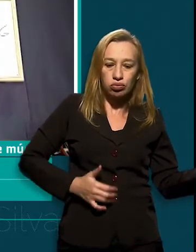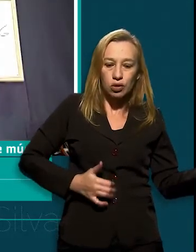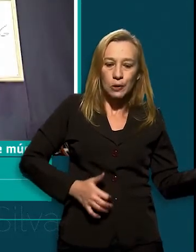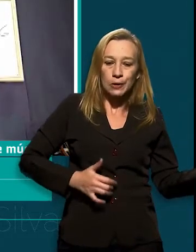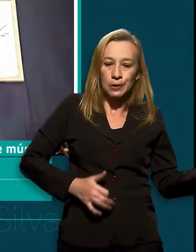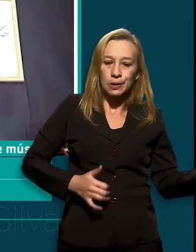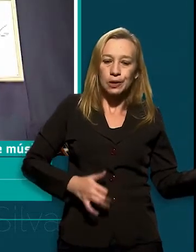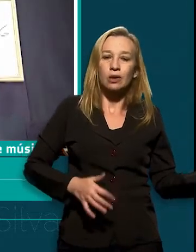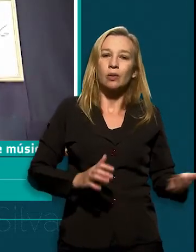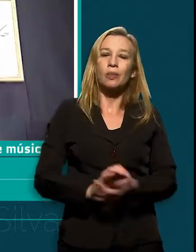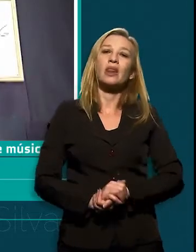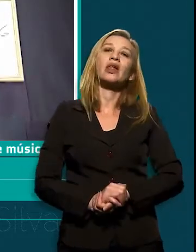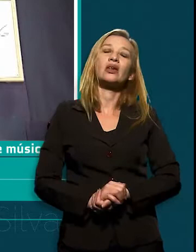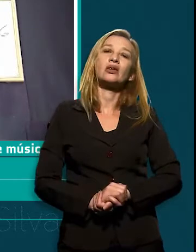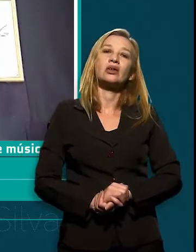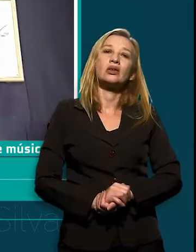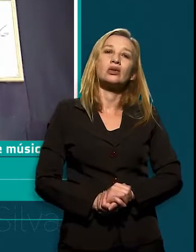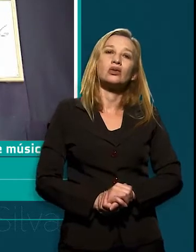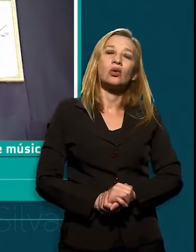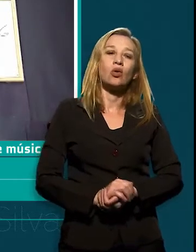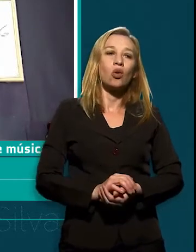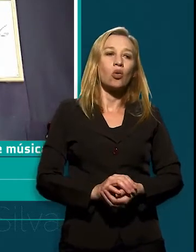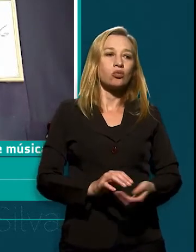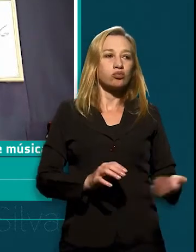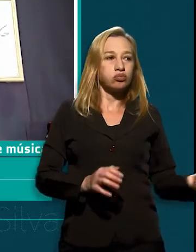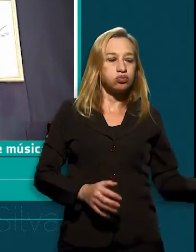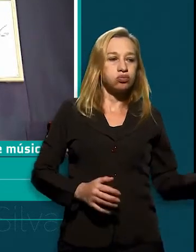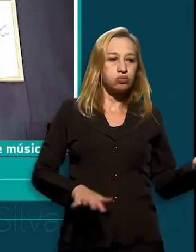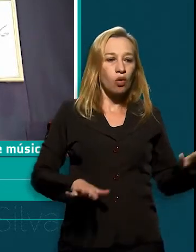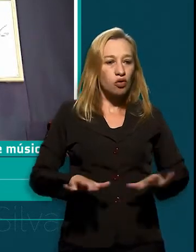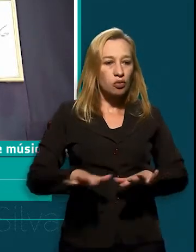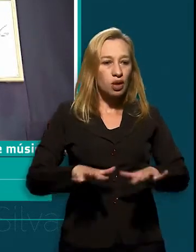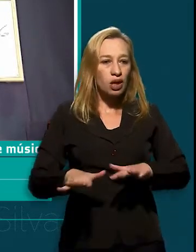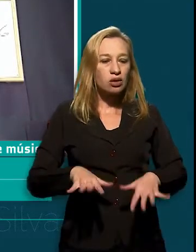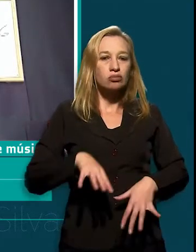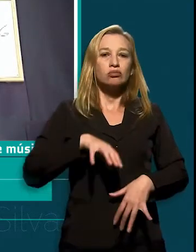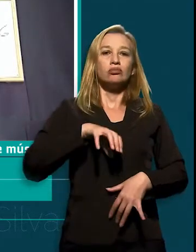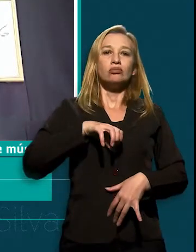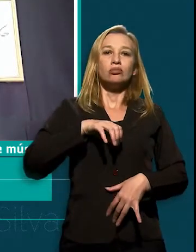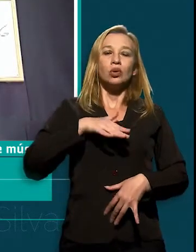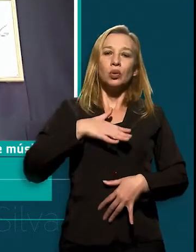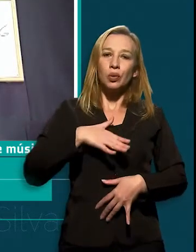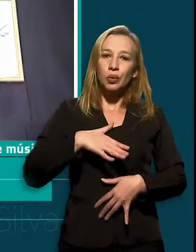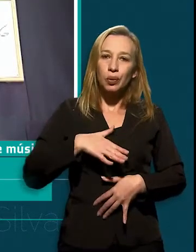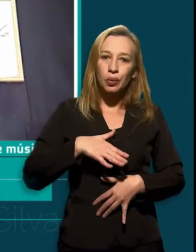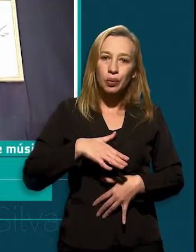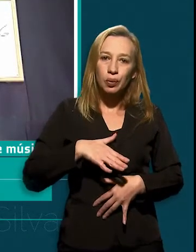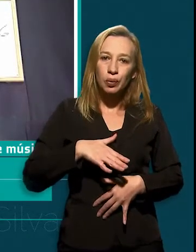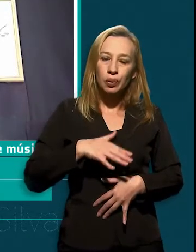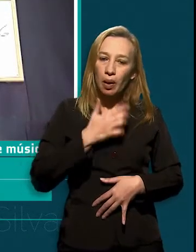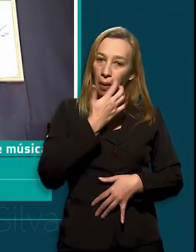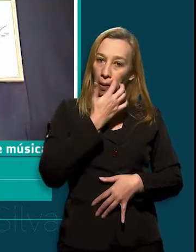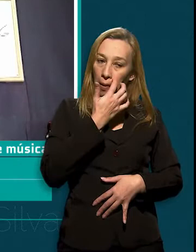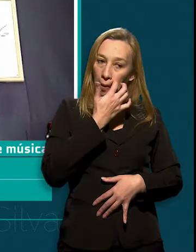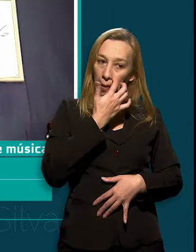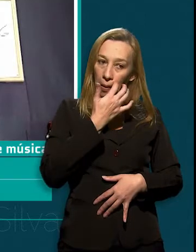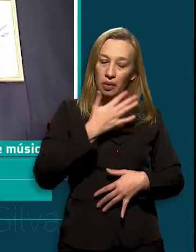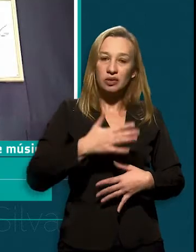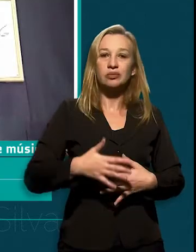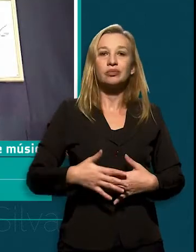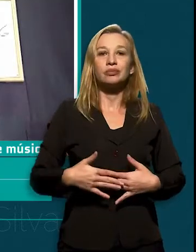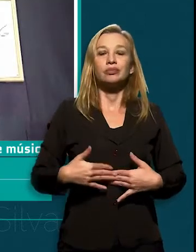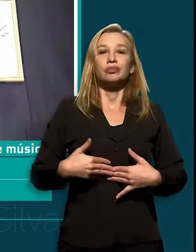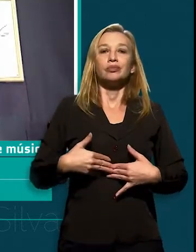Então, algumas coisas com relação à movimentação de mão, inspirar e expirar, fazer movimentações